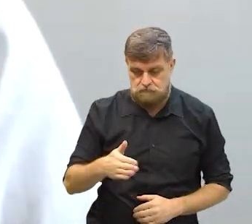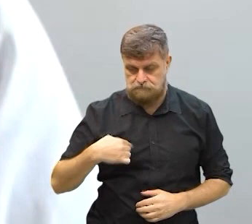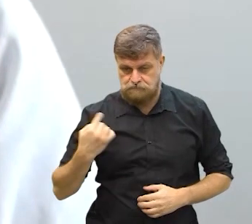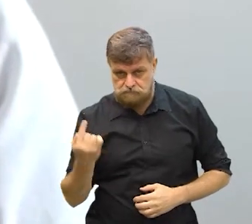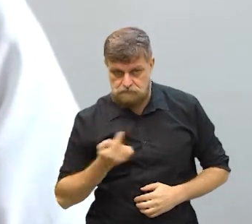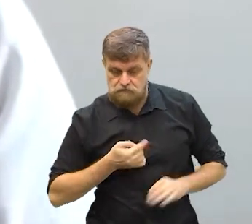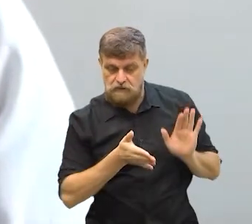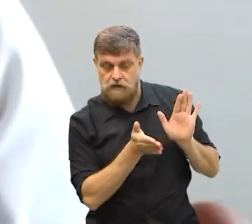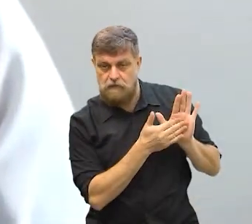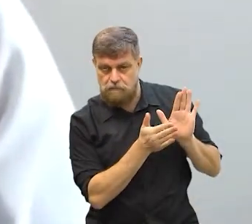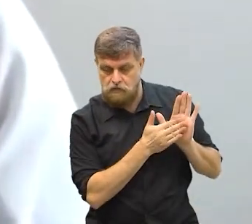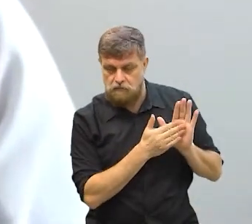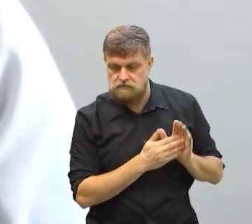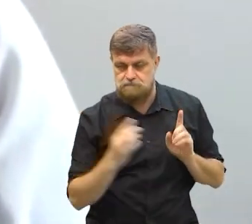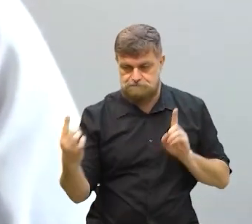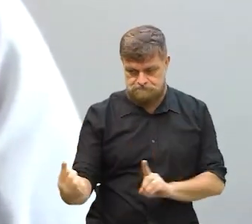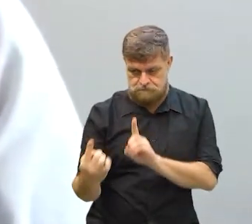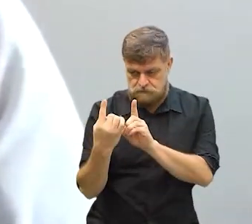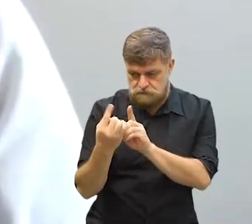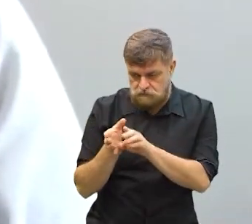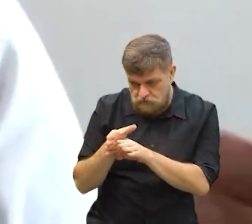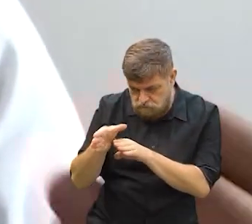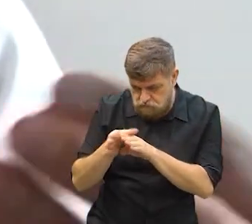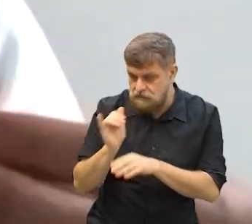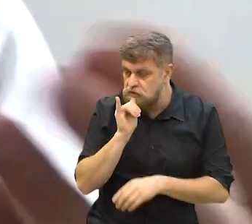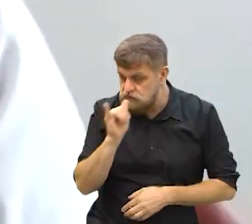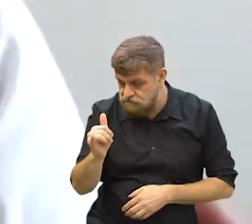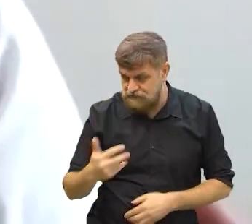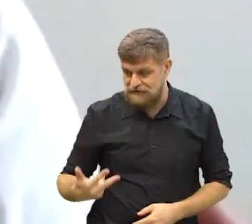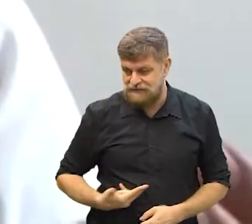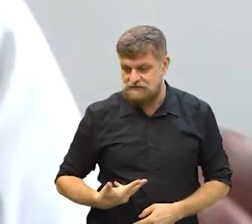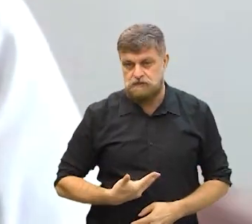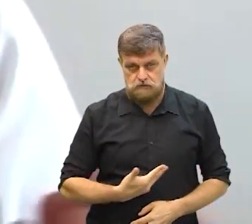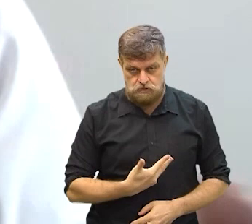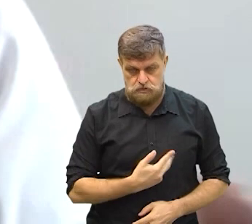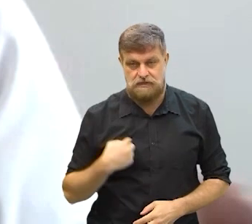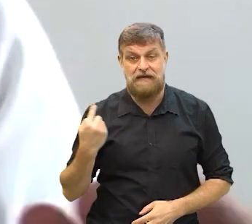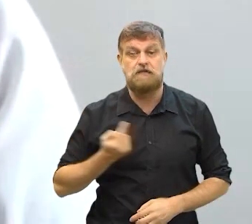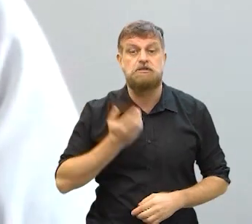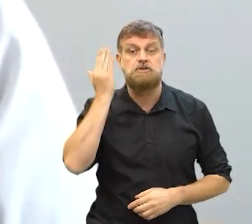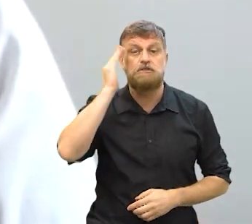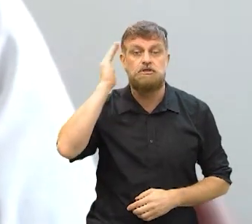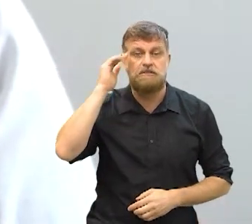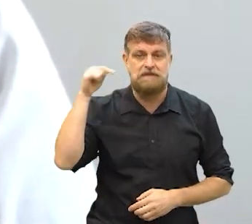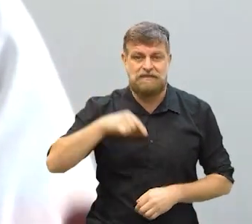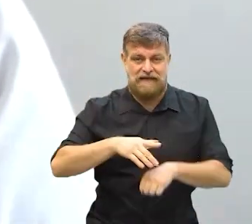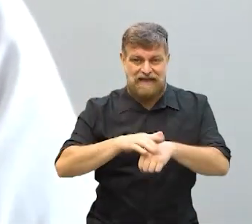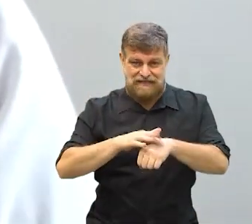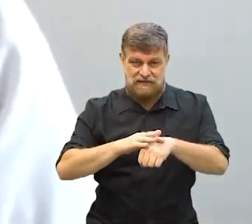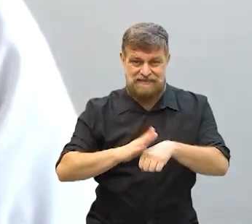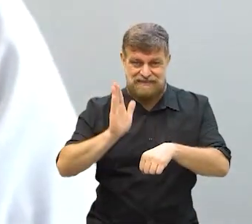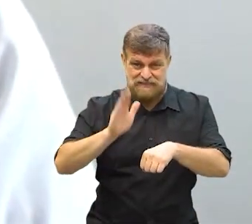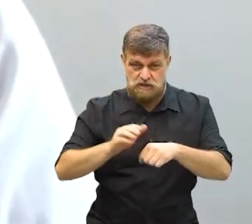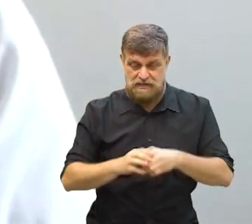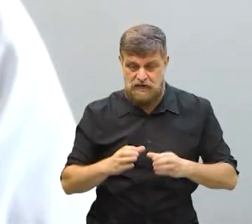nós podemos propor para um paciente ou para uma paciente cirurgia, habitualmente a gente entende que essa doença está na